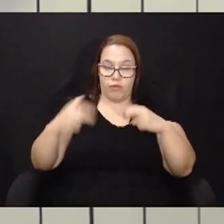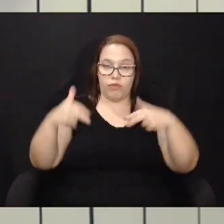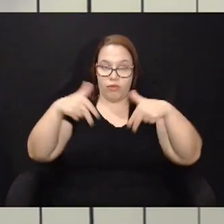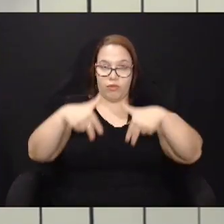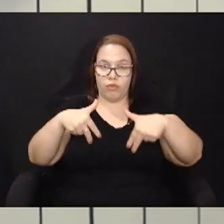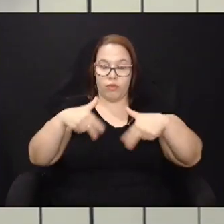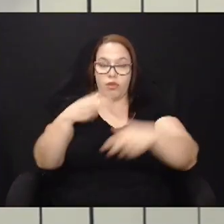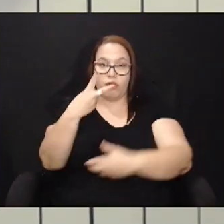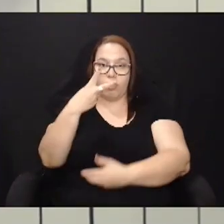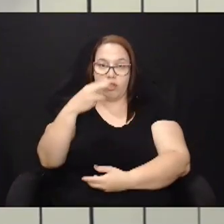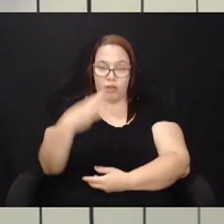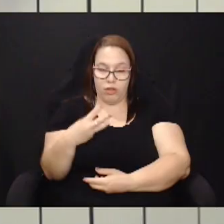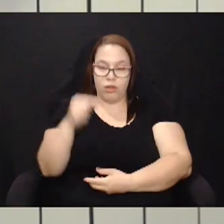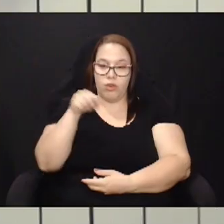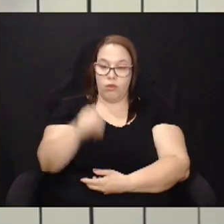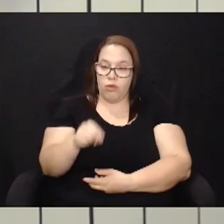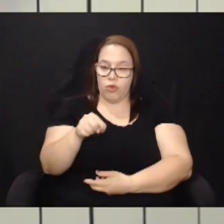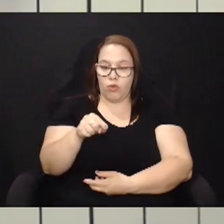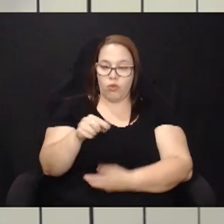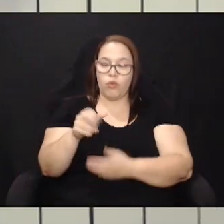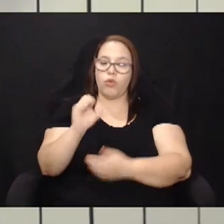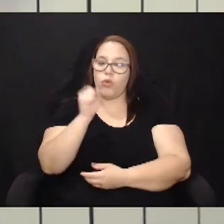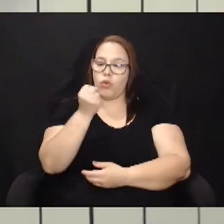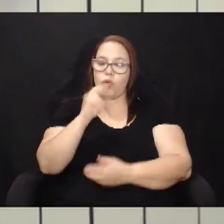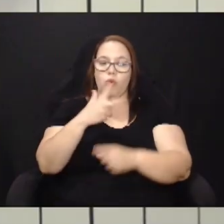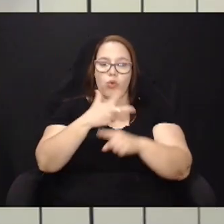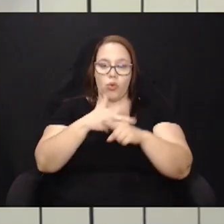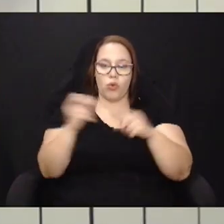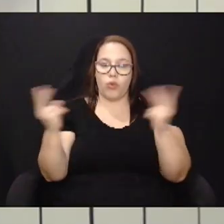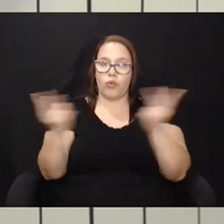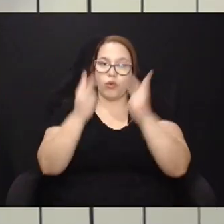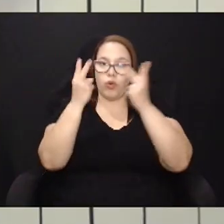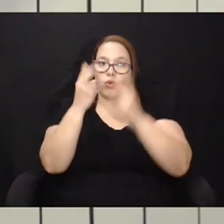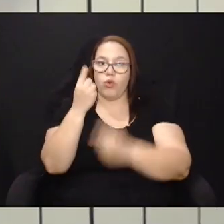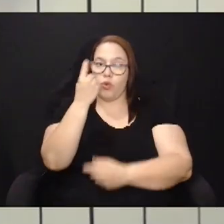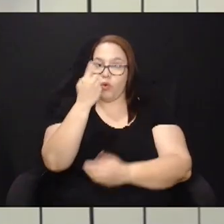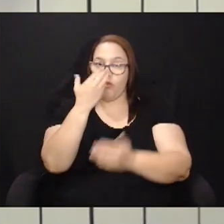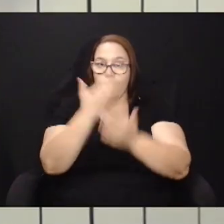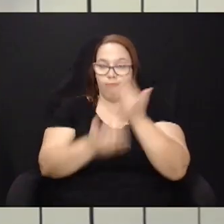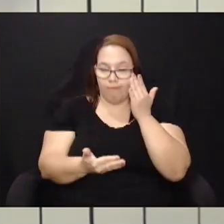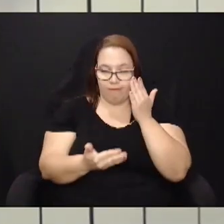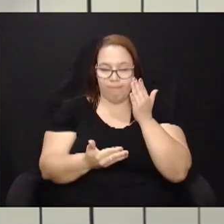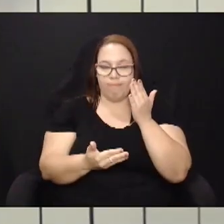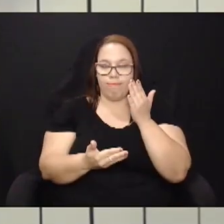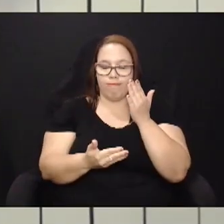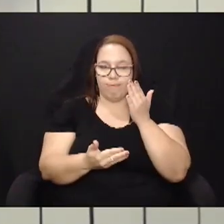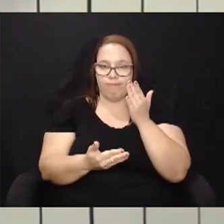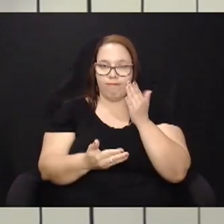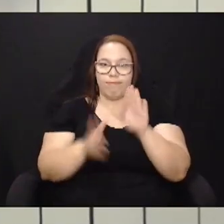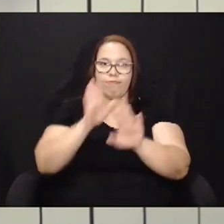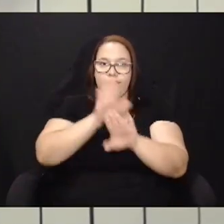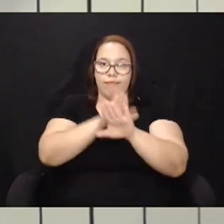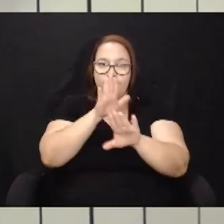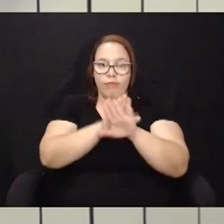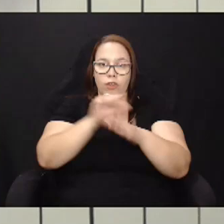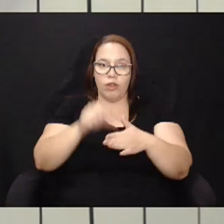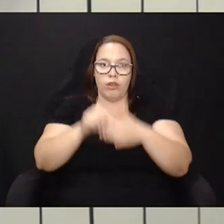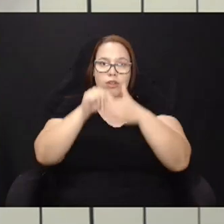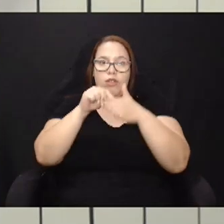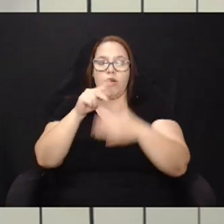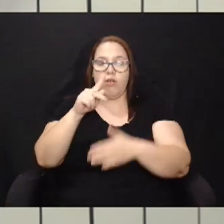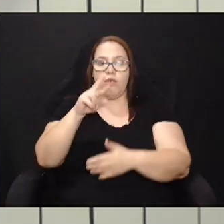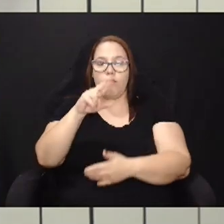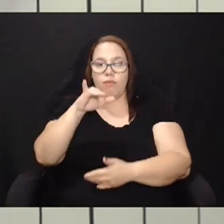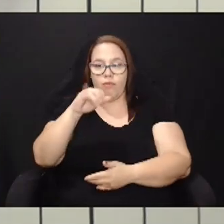23 pontos, 8 vitórias e apenas uma derrota, atrás apenas do líder, o Praia Clube, que está invicto,